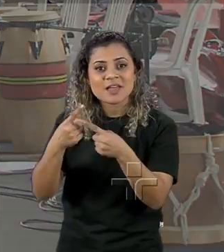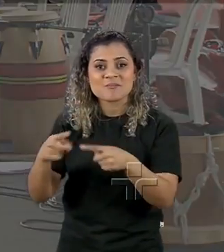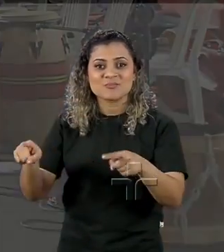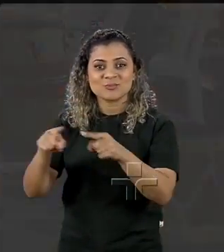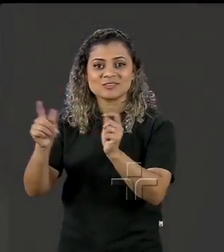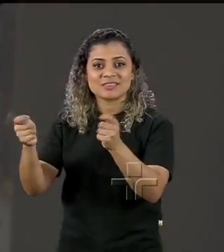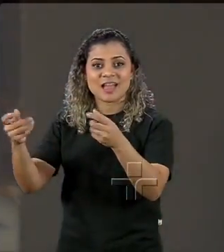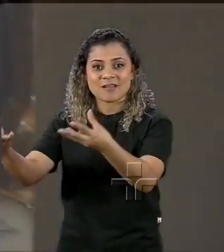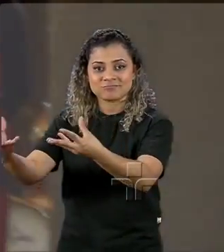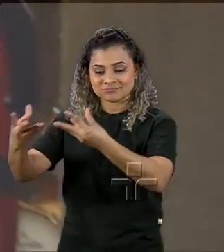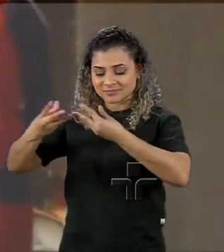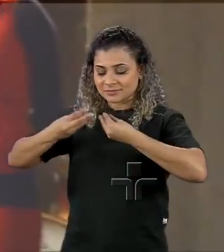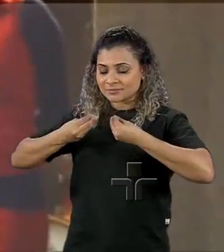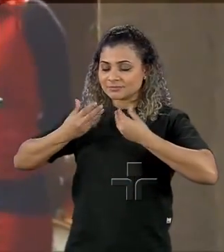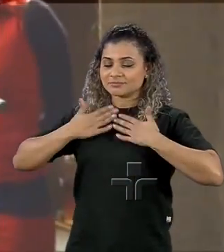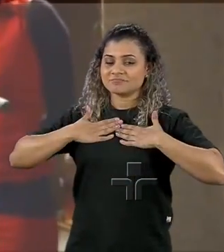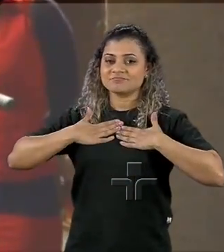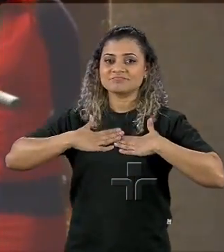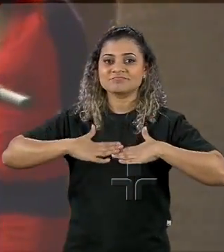pode trazer.